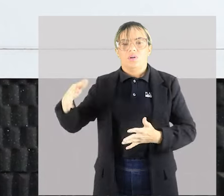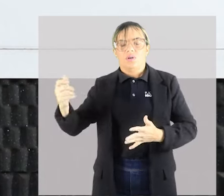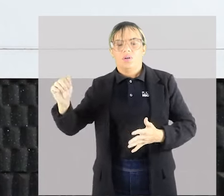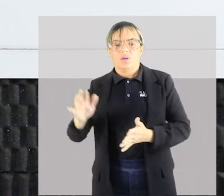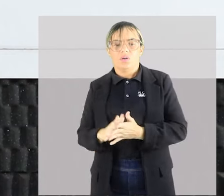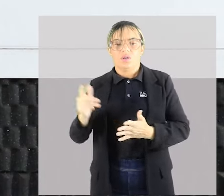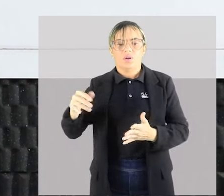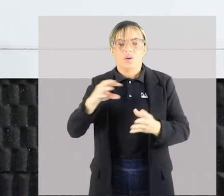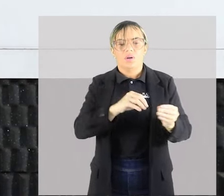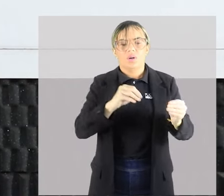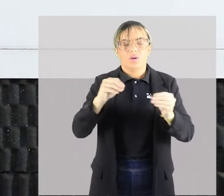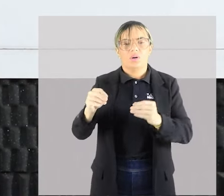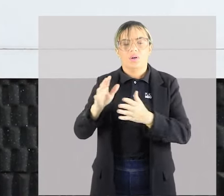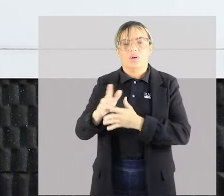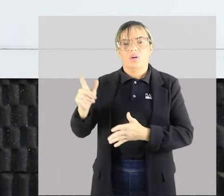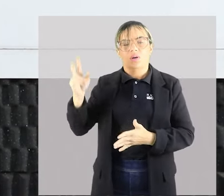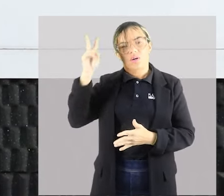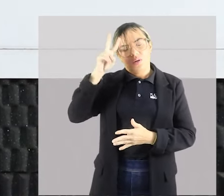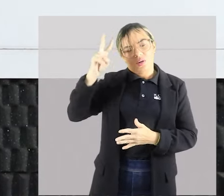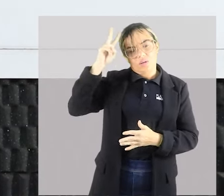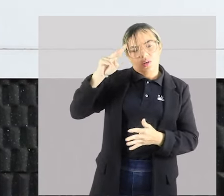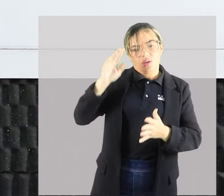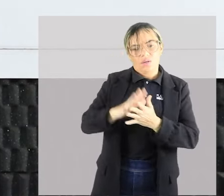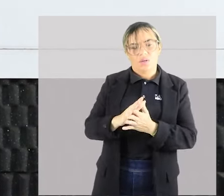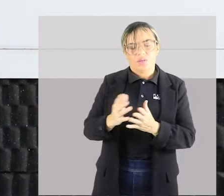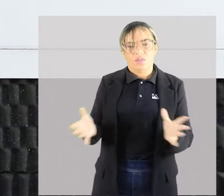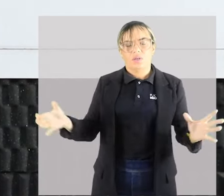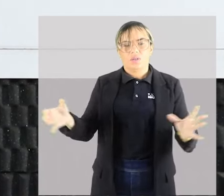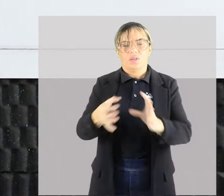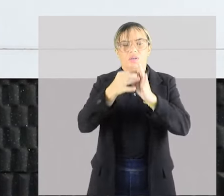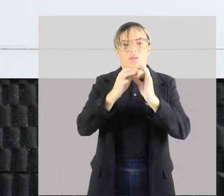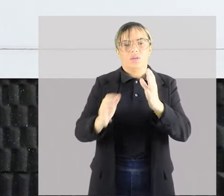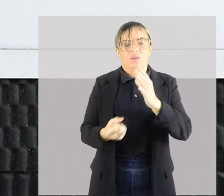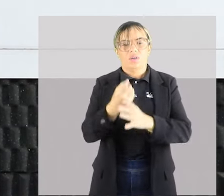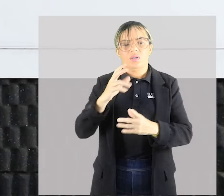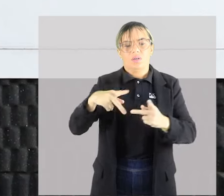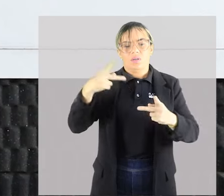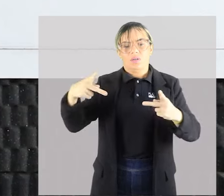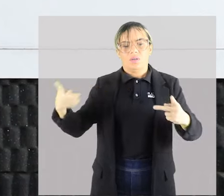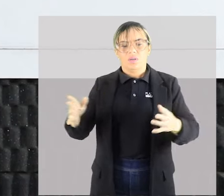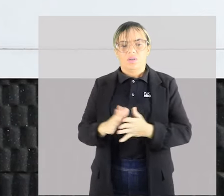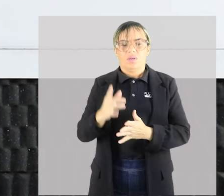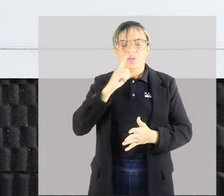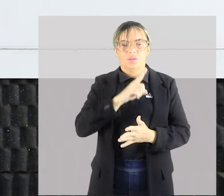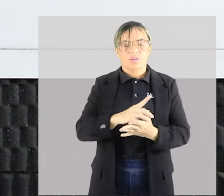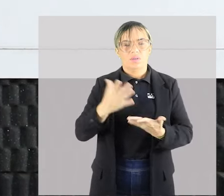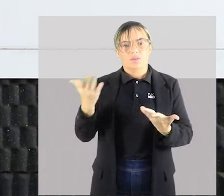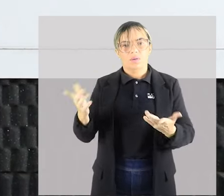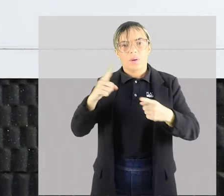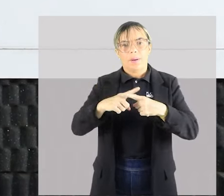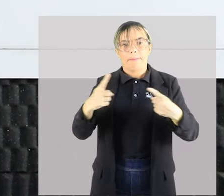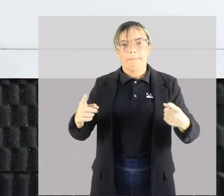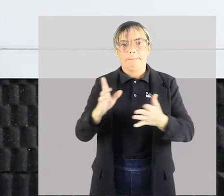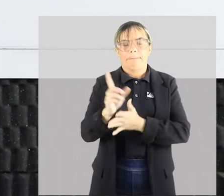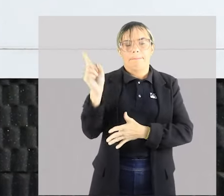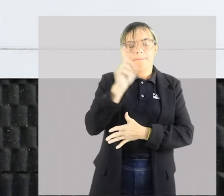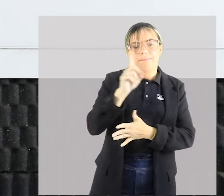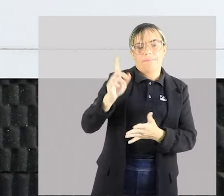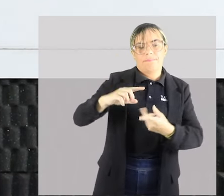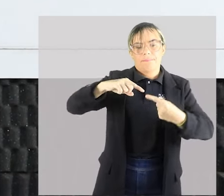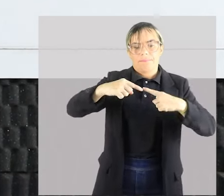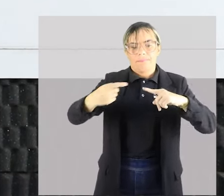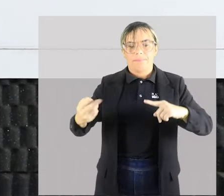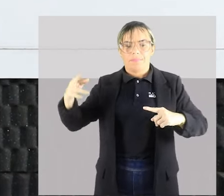aluno lembra que isso está associado à proteína e a e ele vai marcar o quê transporte de proteína mas não gente o